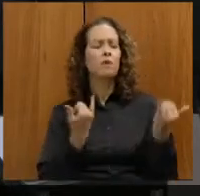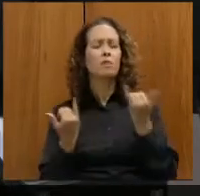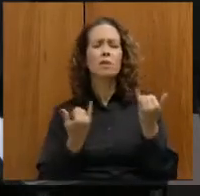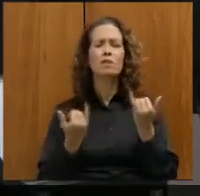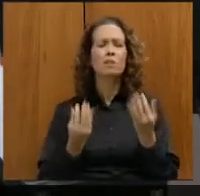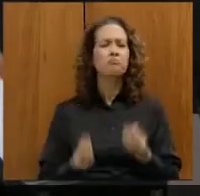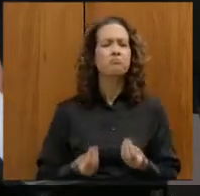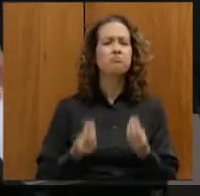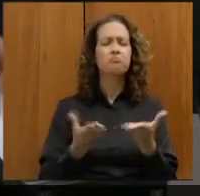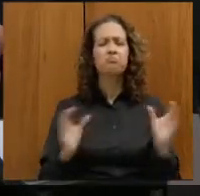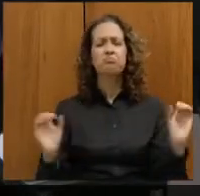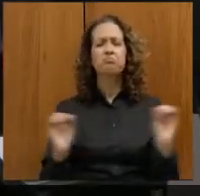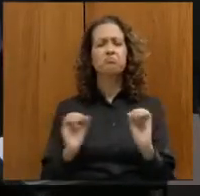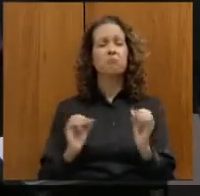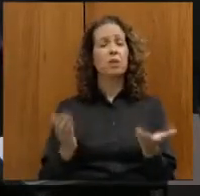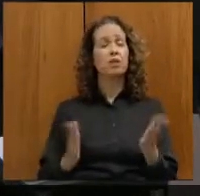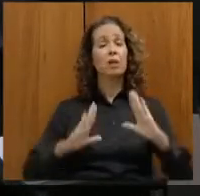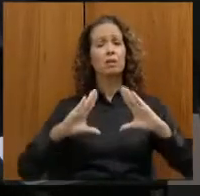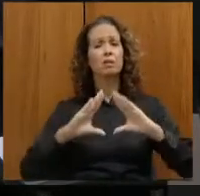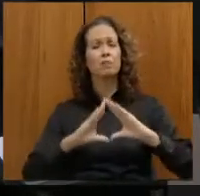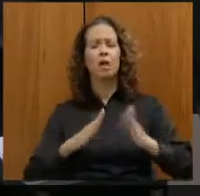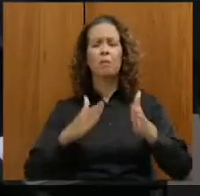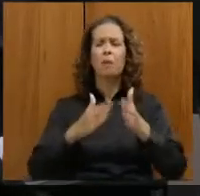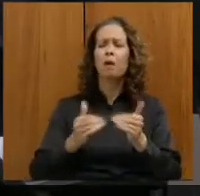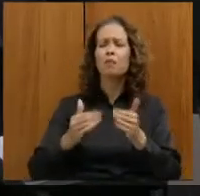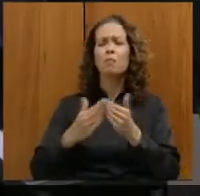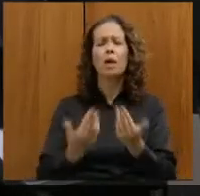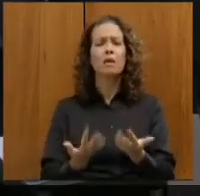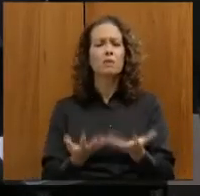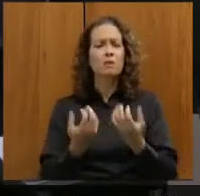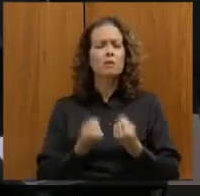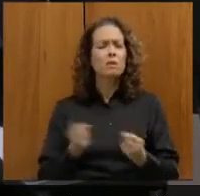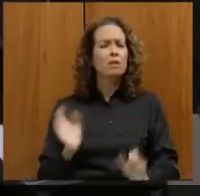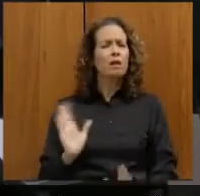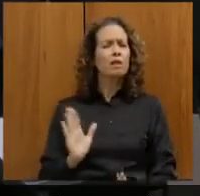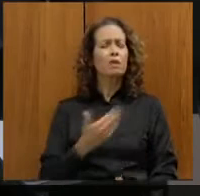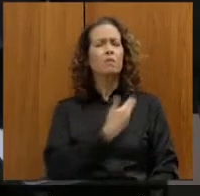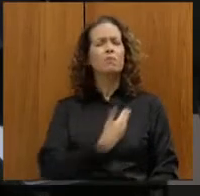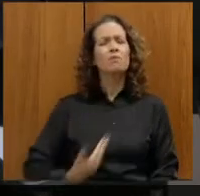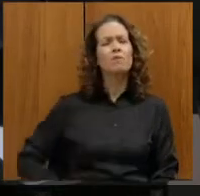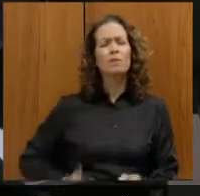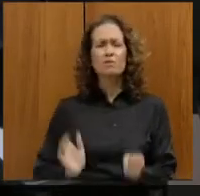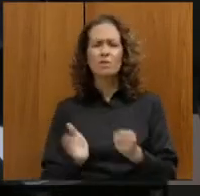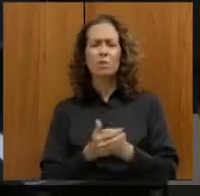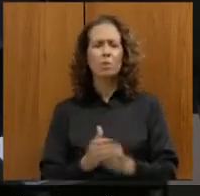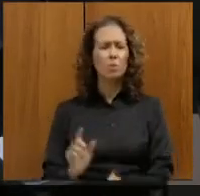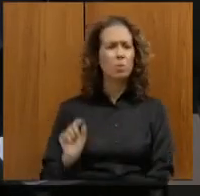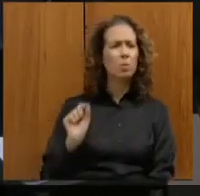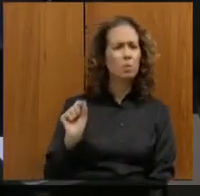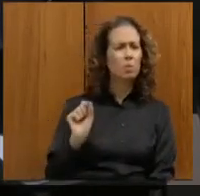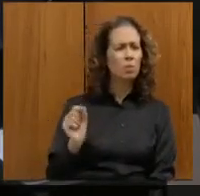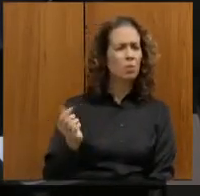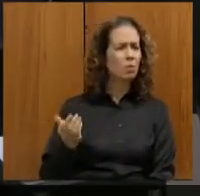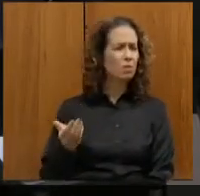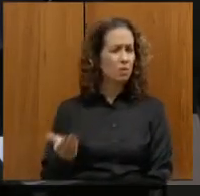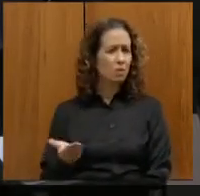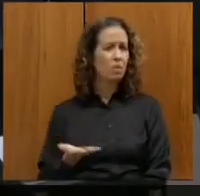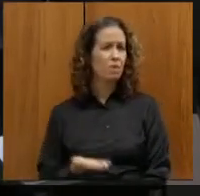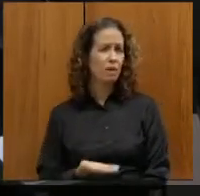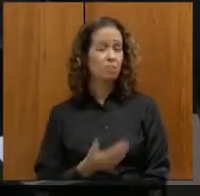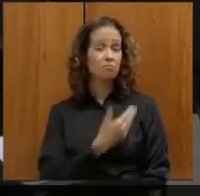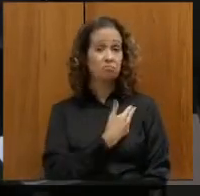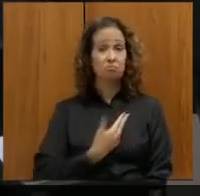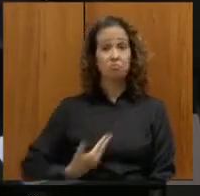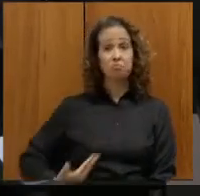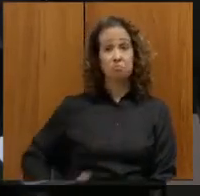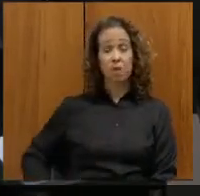requisitadas pela Assembleia que que o governo tem a esconder Como o governo pode dizer que está bem avaliado no ranking